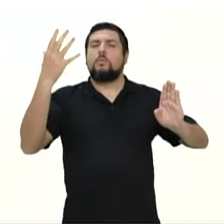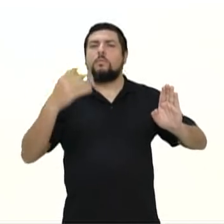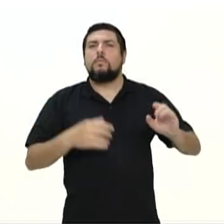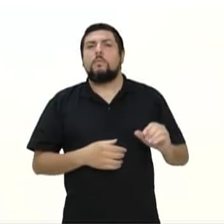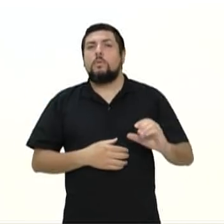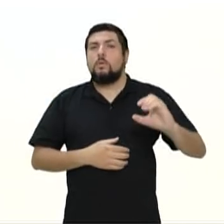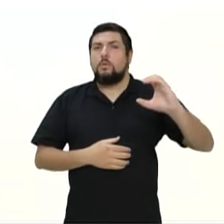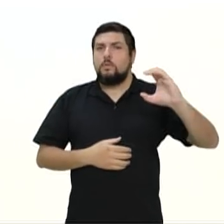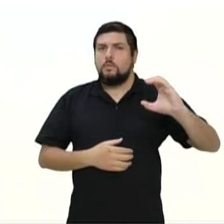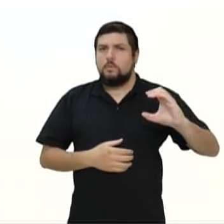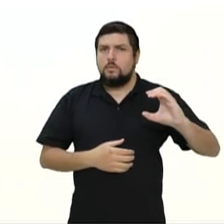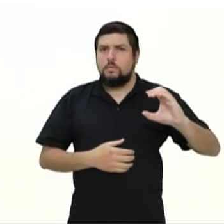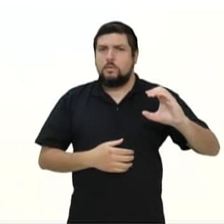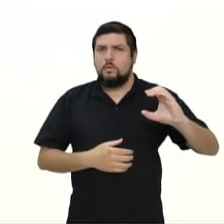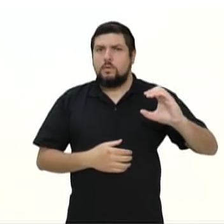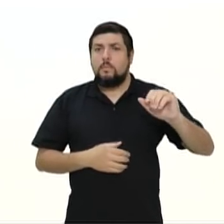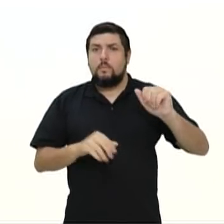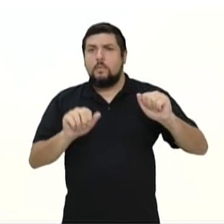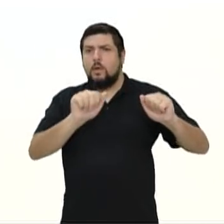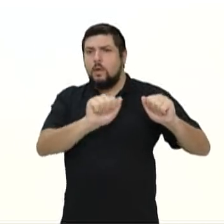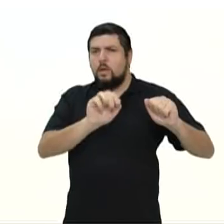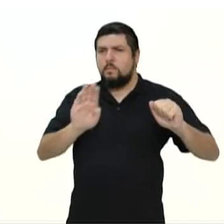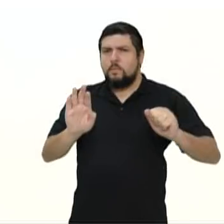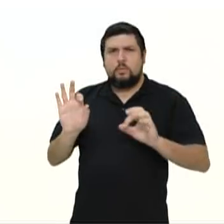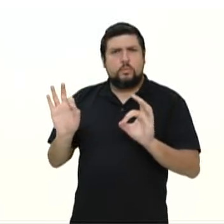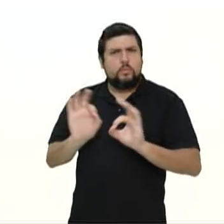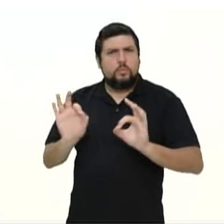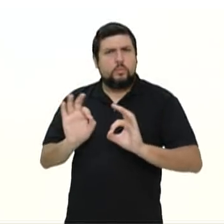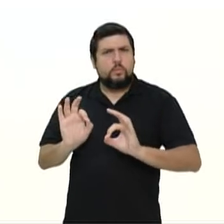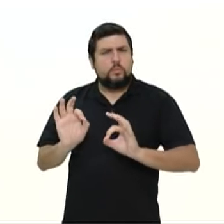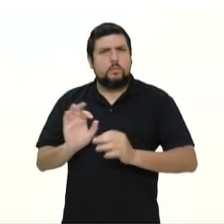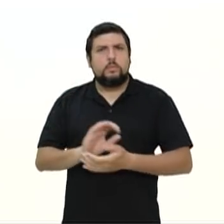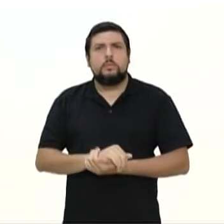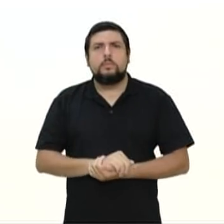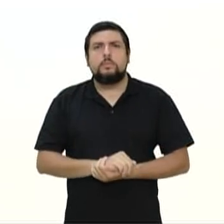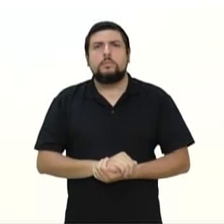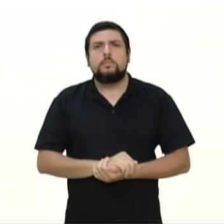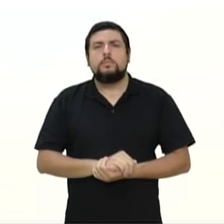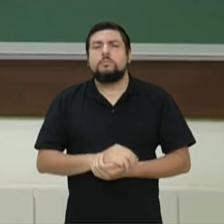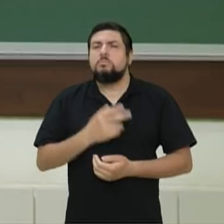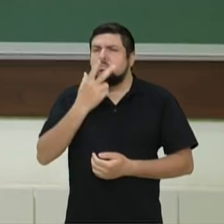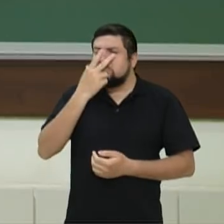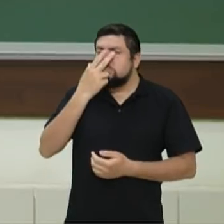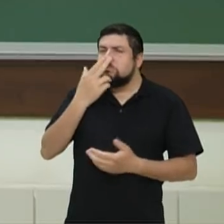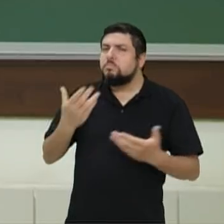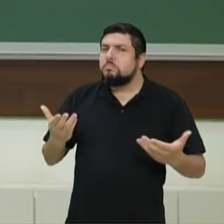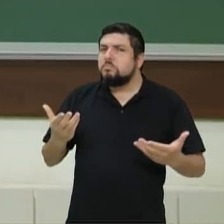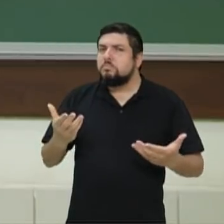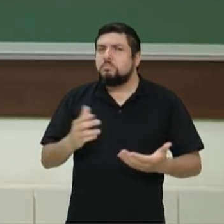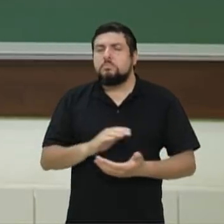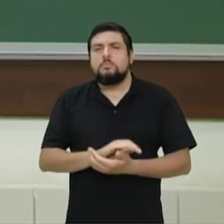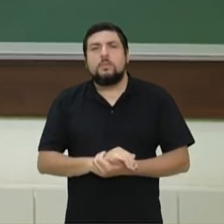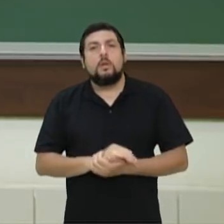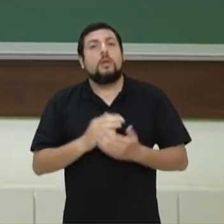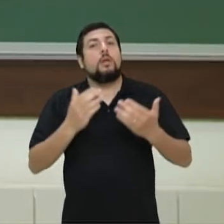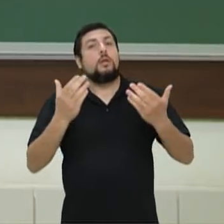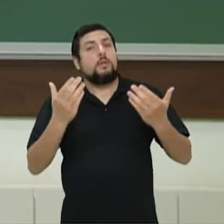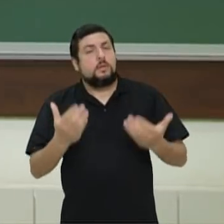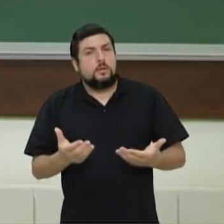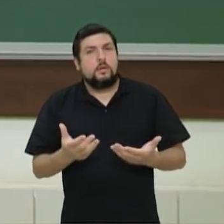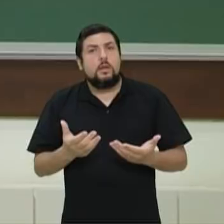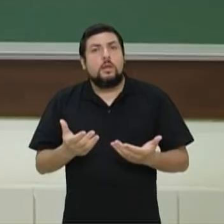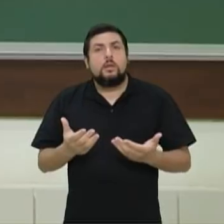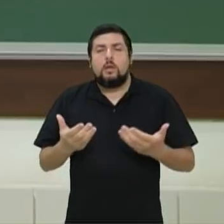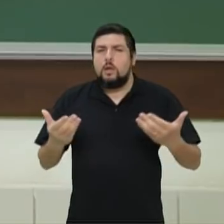letra C, nenhuma das alternativas. O que você acha? Né? Então,